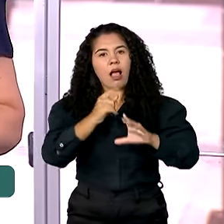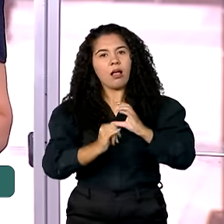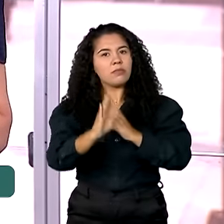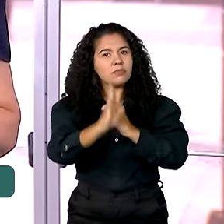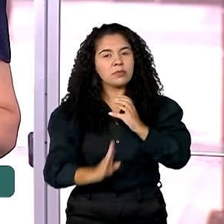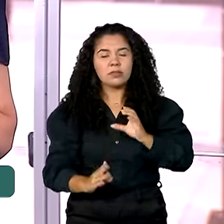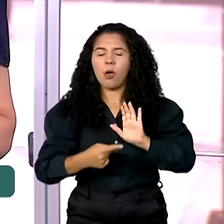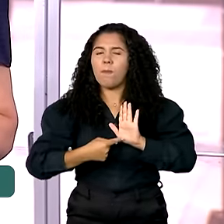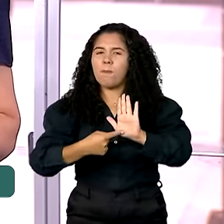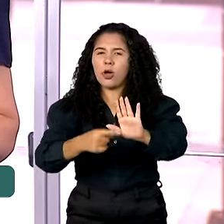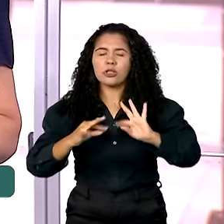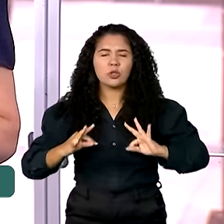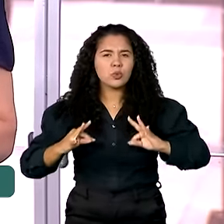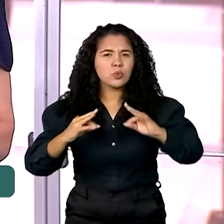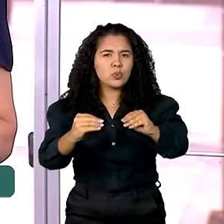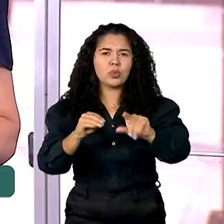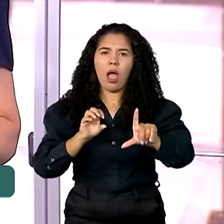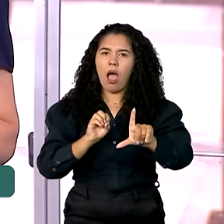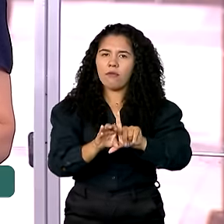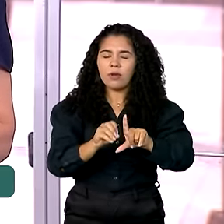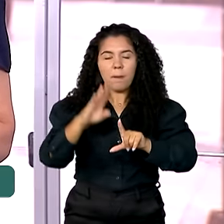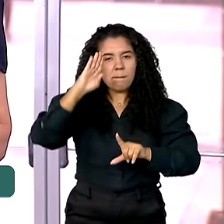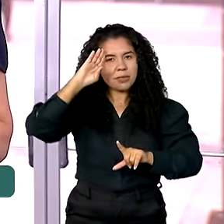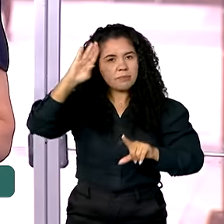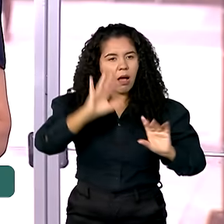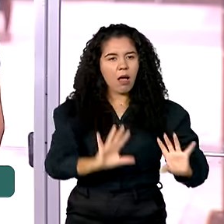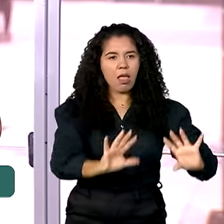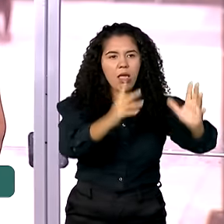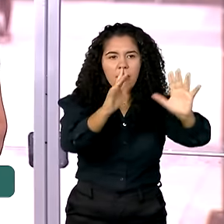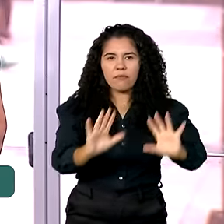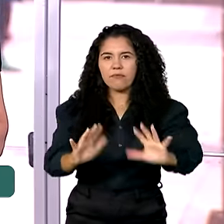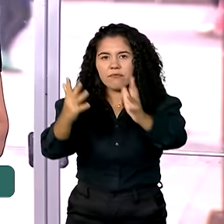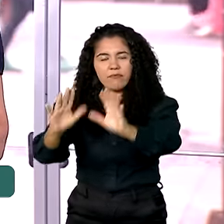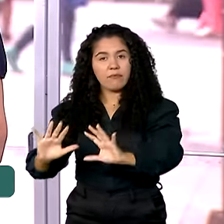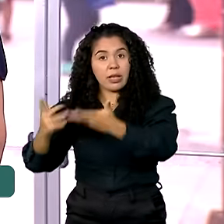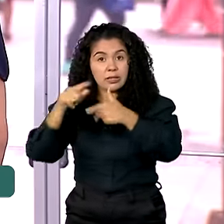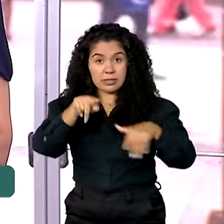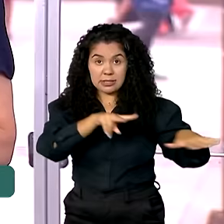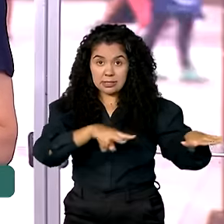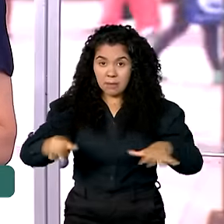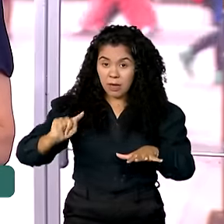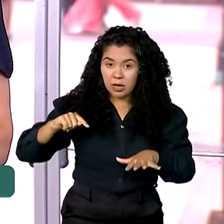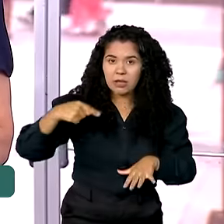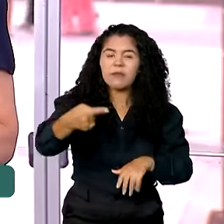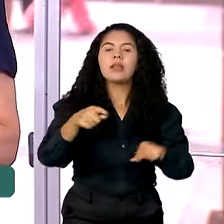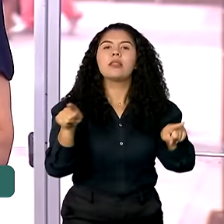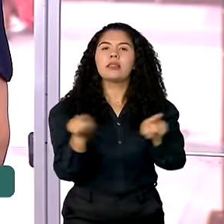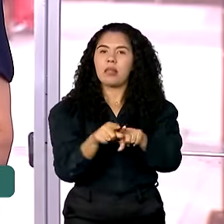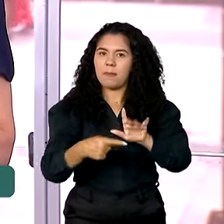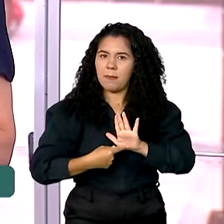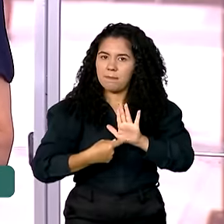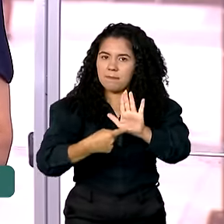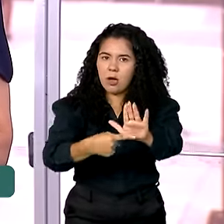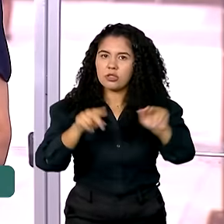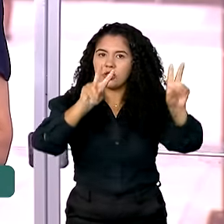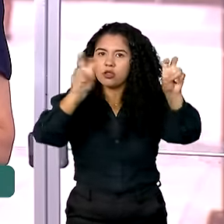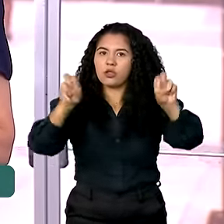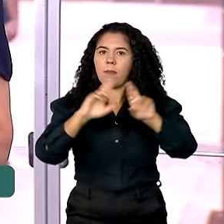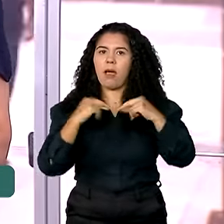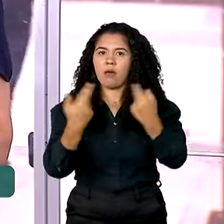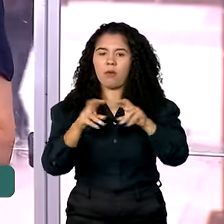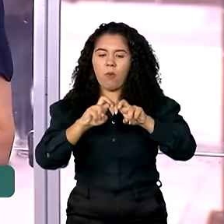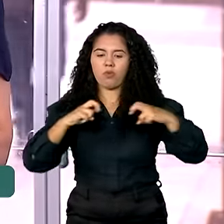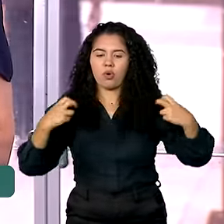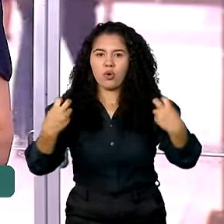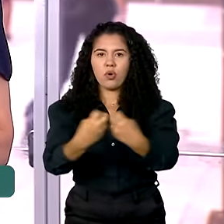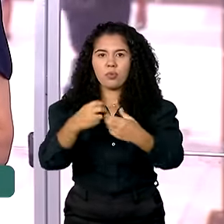transmitindo tudo ao vivo, os principais eventos do encontro. E na semana que vem vai mostrar também a reunião de cúpula dos chefes de